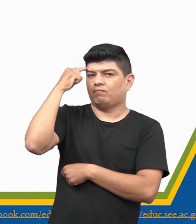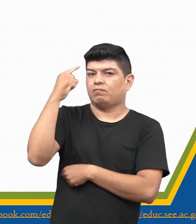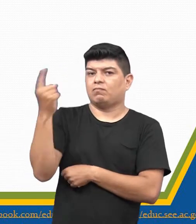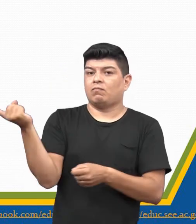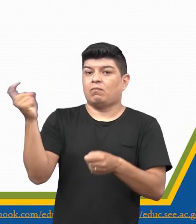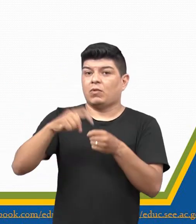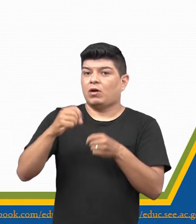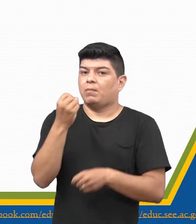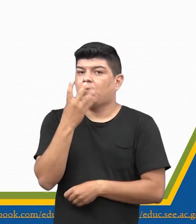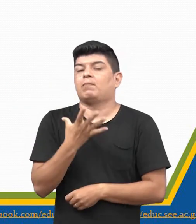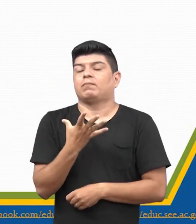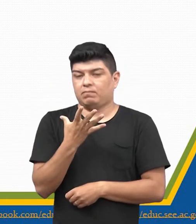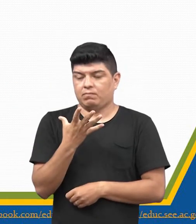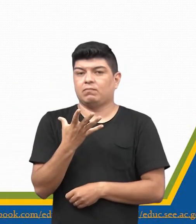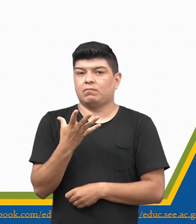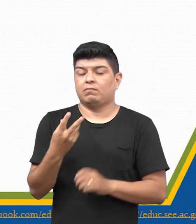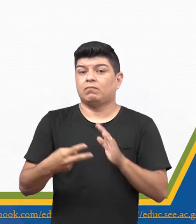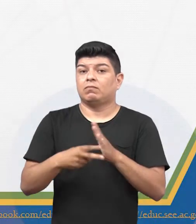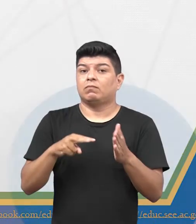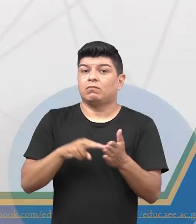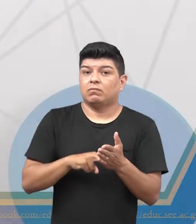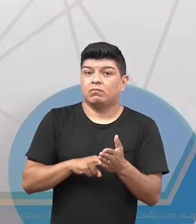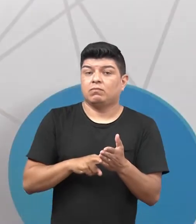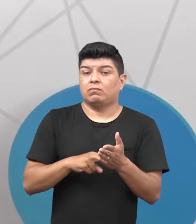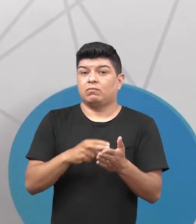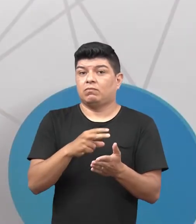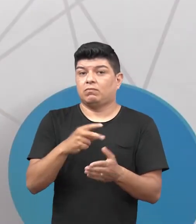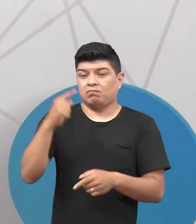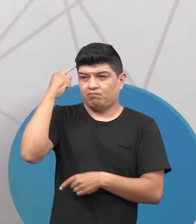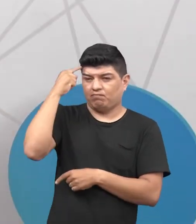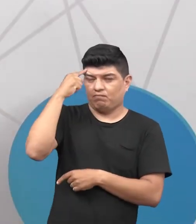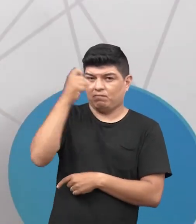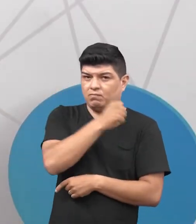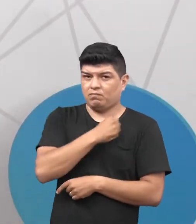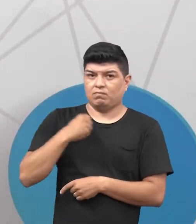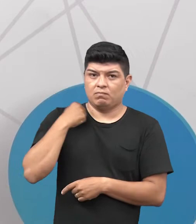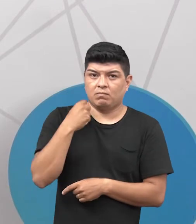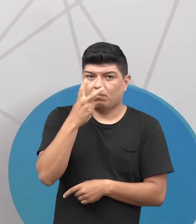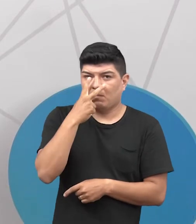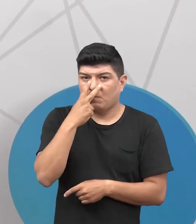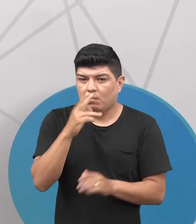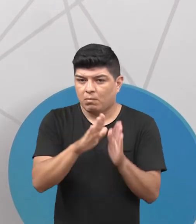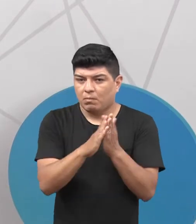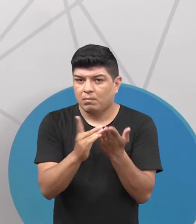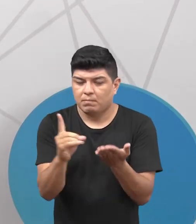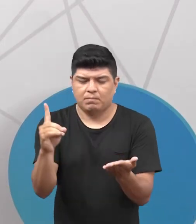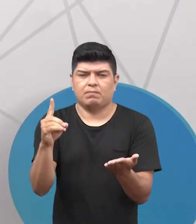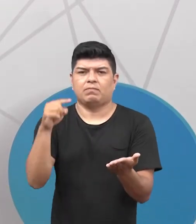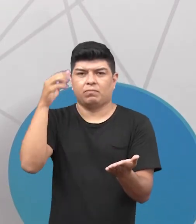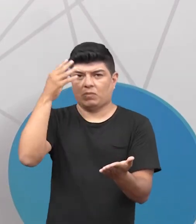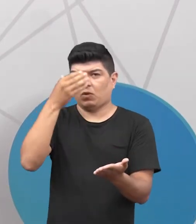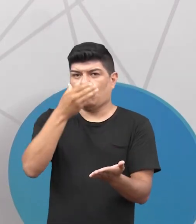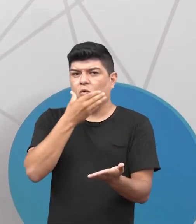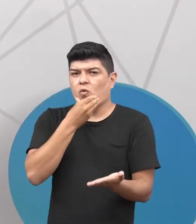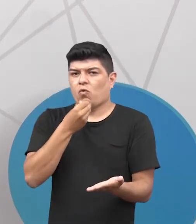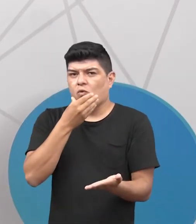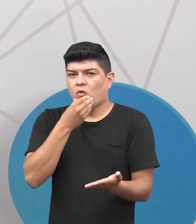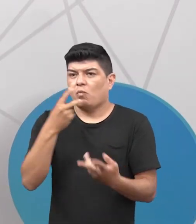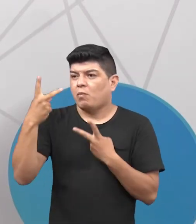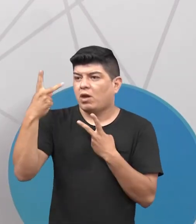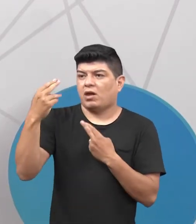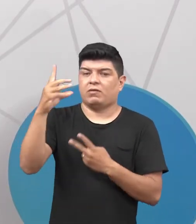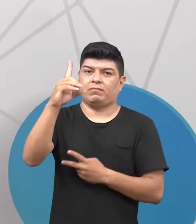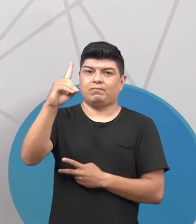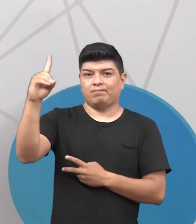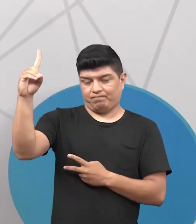bem. E nesse aspecto, esse pensamento socrático ele vai se parecer muito com o pensamento bíblico, que também diz que o homem é a imagem e semelhança de